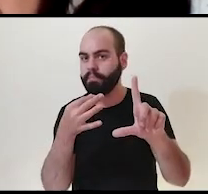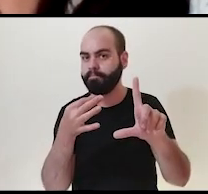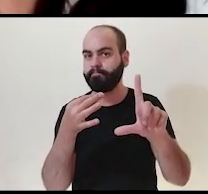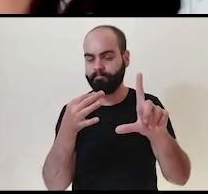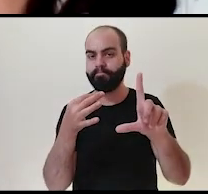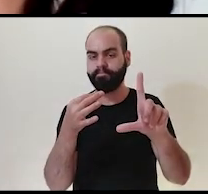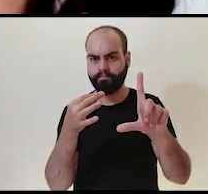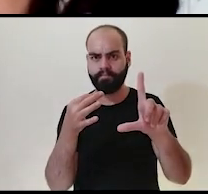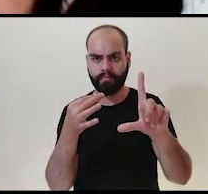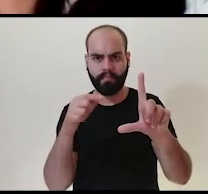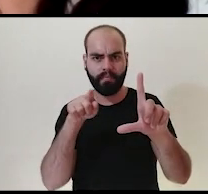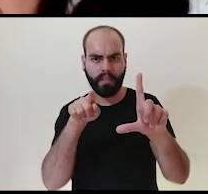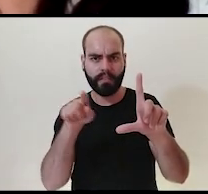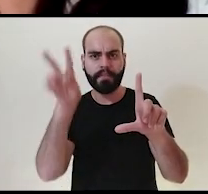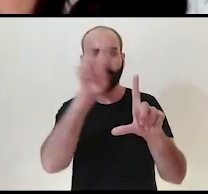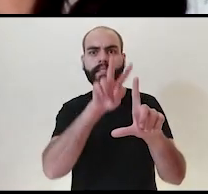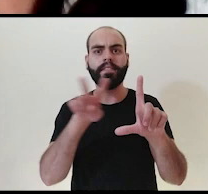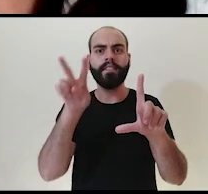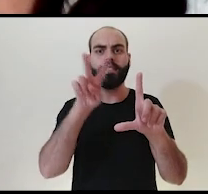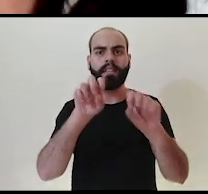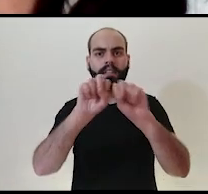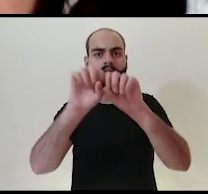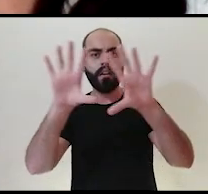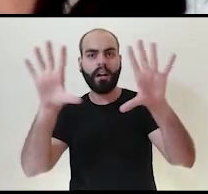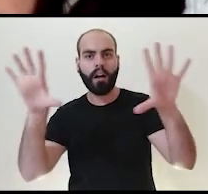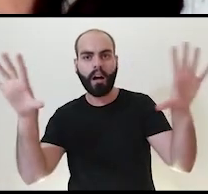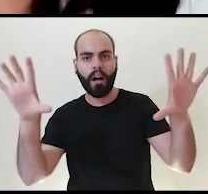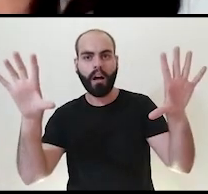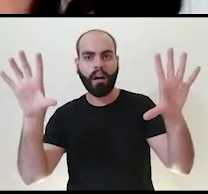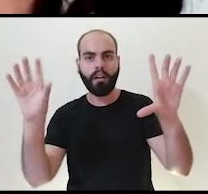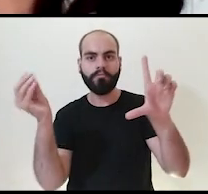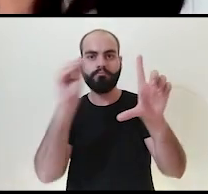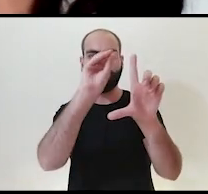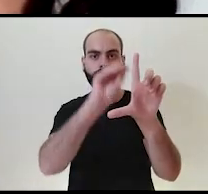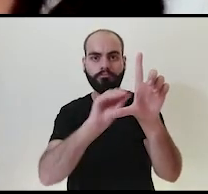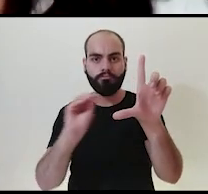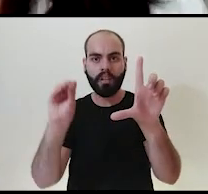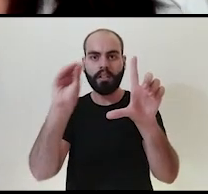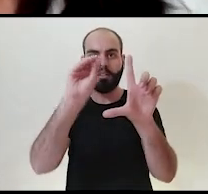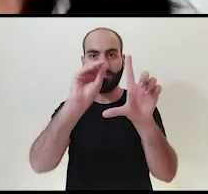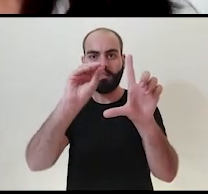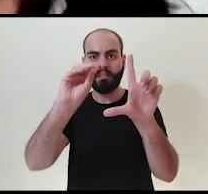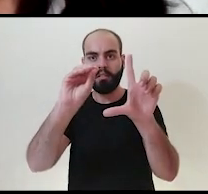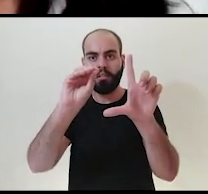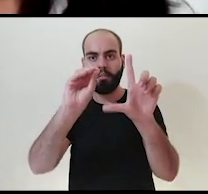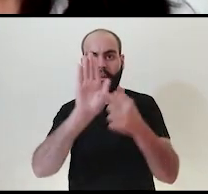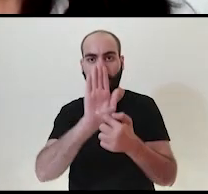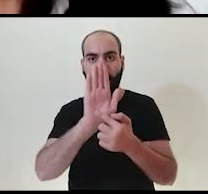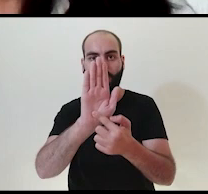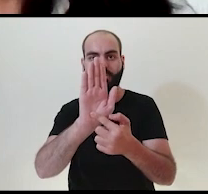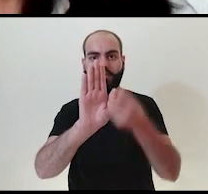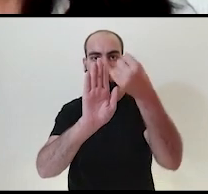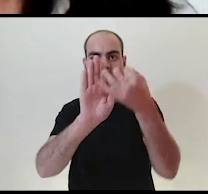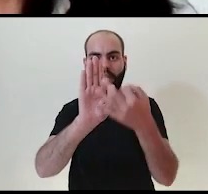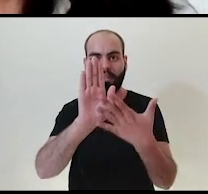sempre você verificar se a luz está preenchendo a imagem, né, para você poder mostrar os detalhes ali.